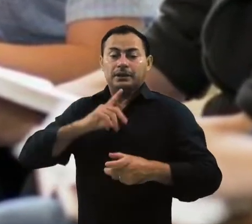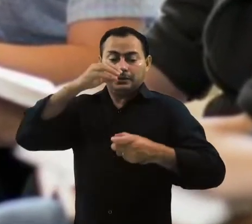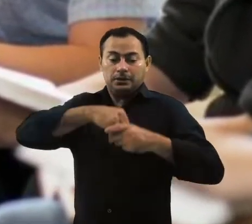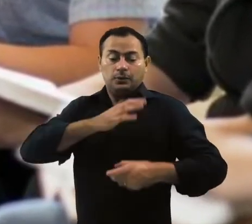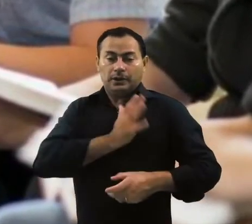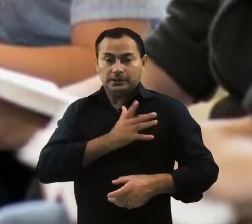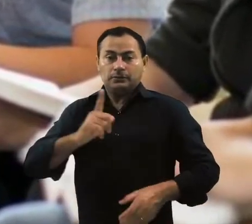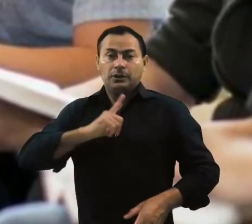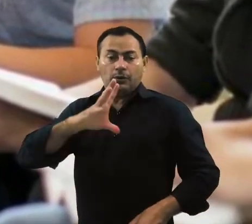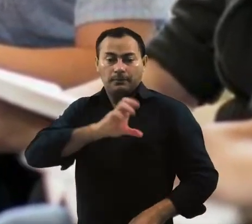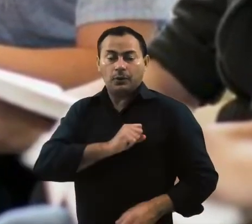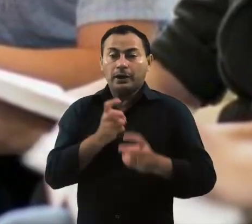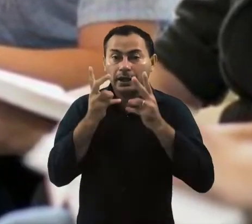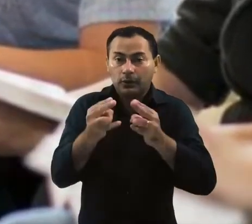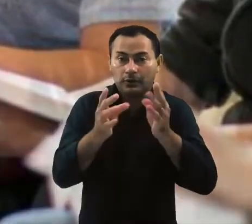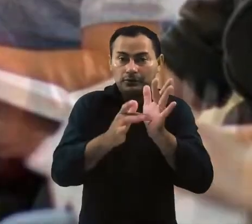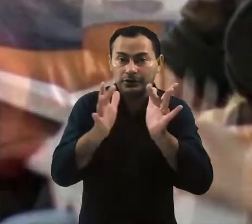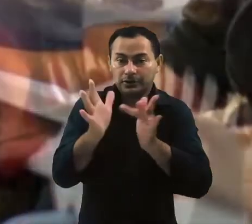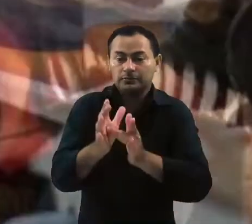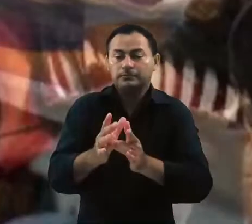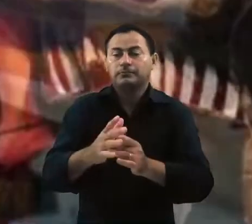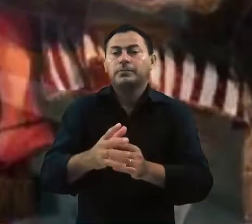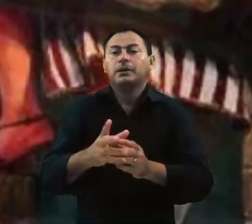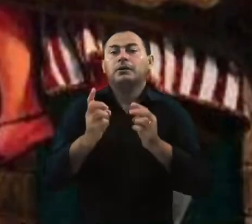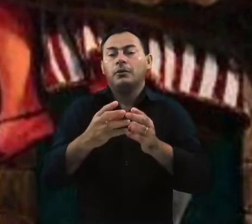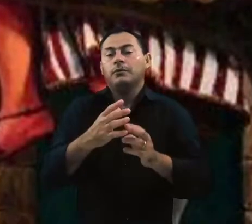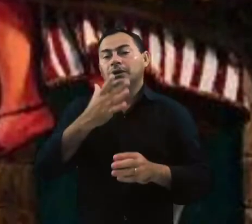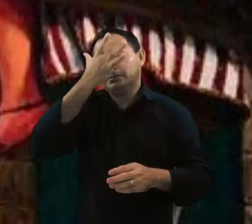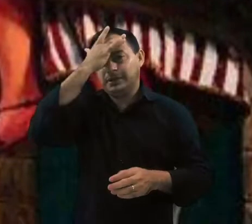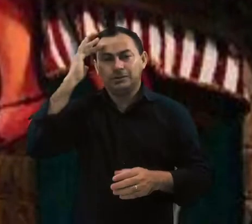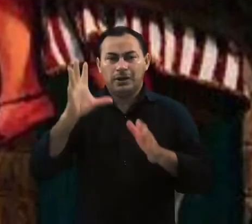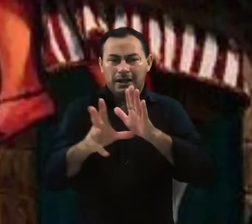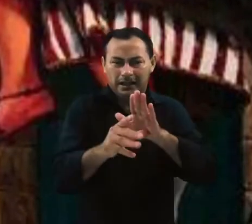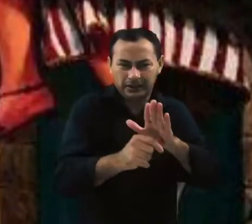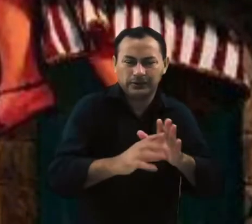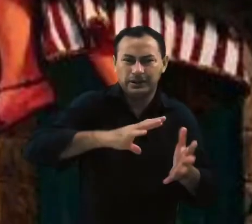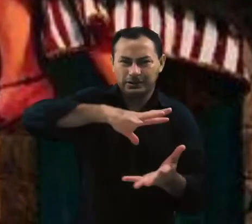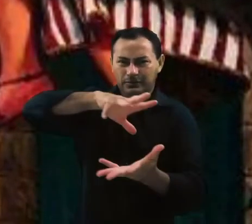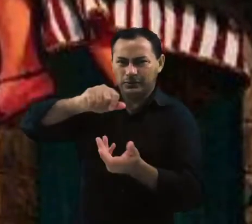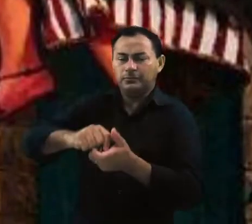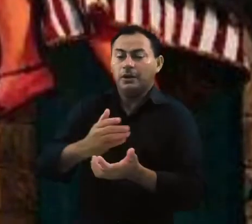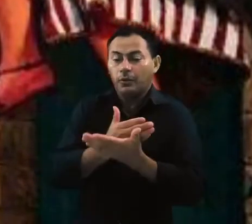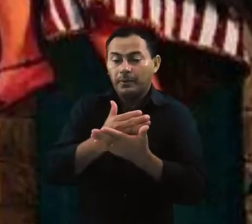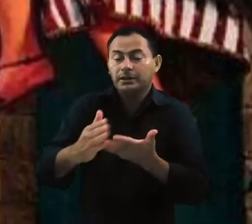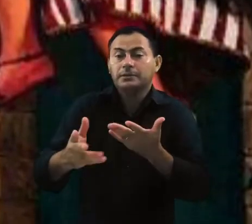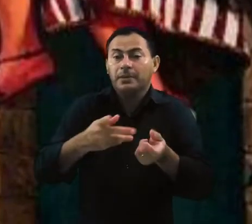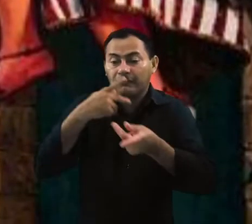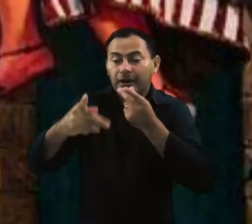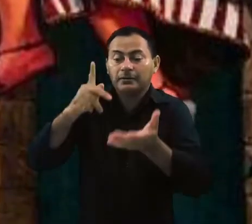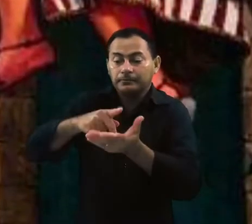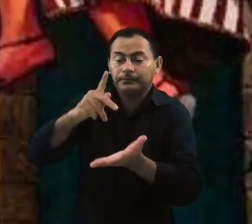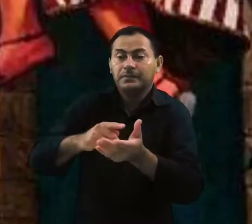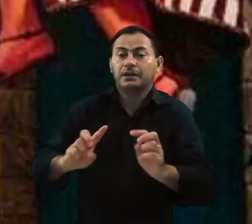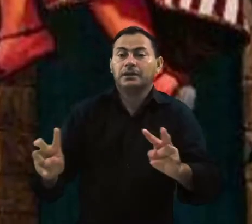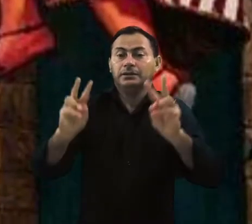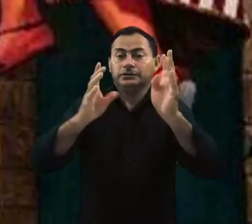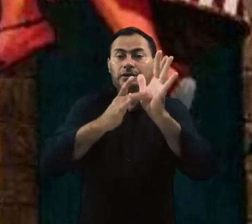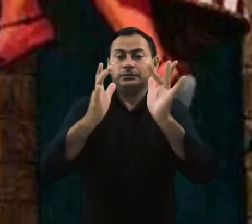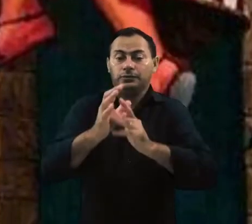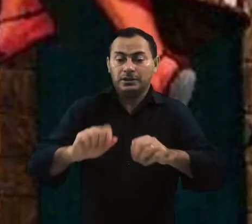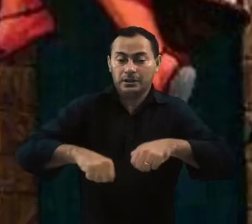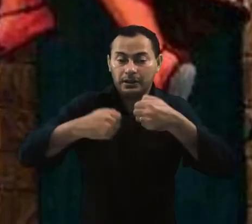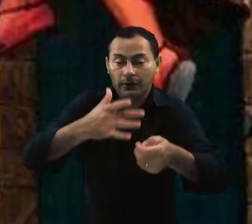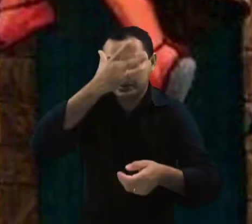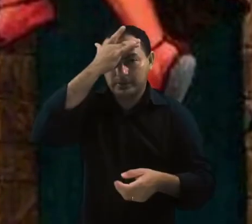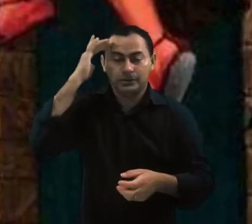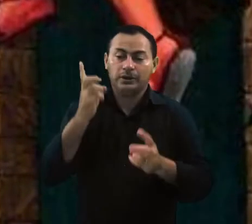e ter em nosso coração amor o mesmo amor que Jesus teve pelos desafios neste mundo podemos começar confessando o valor que